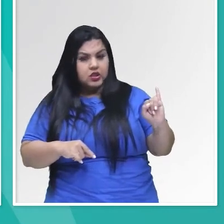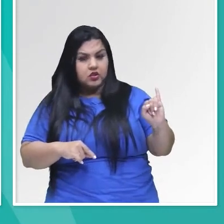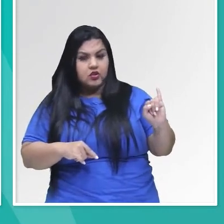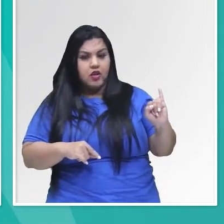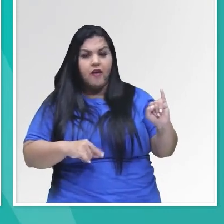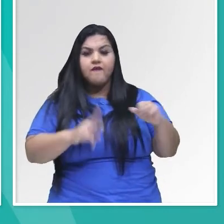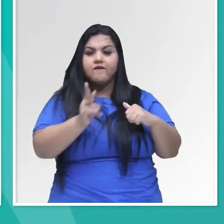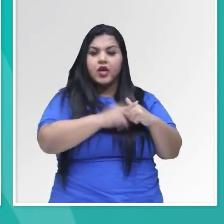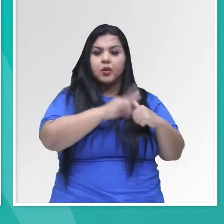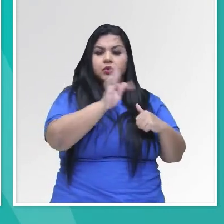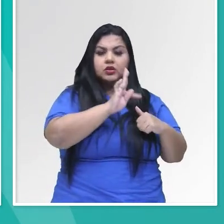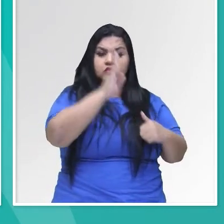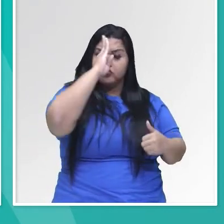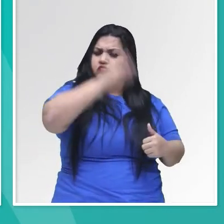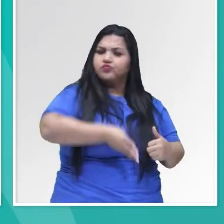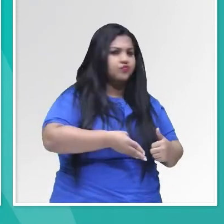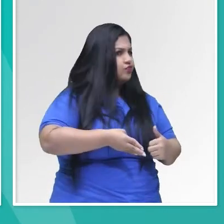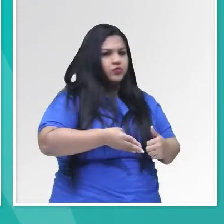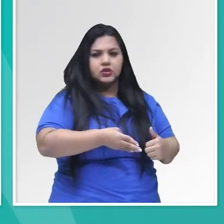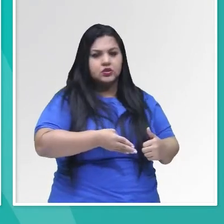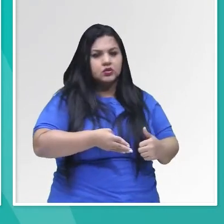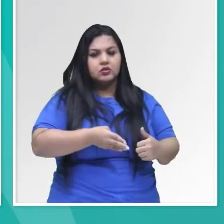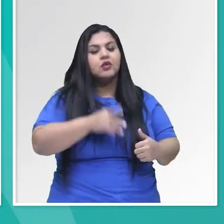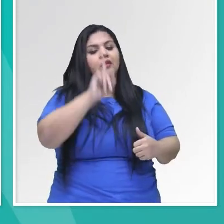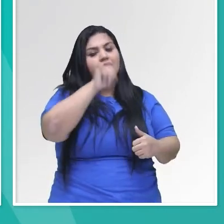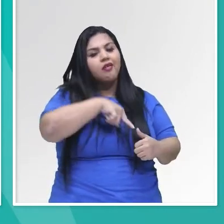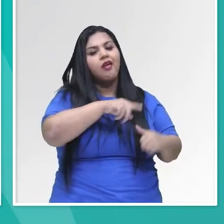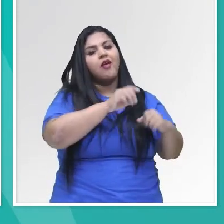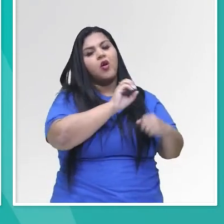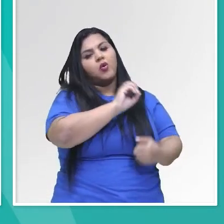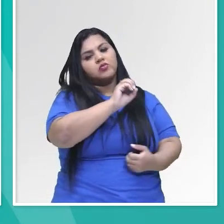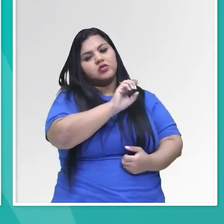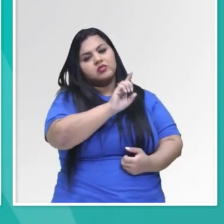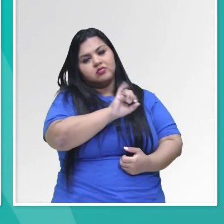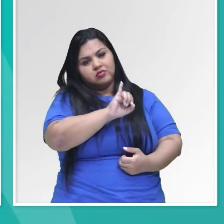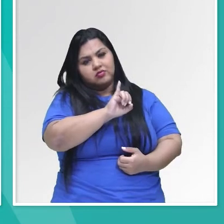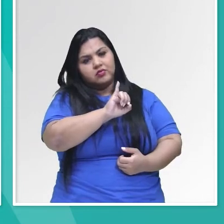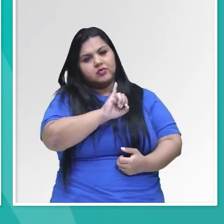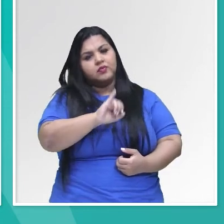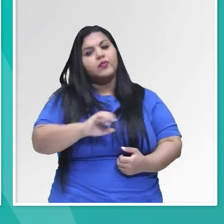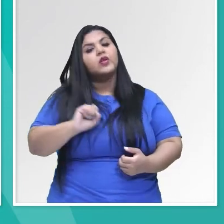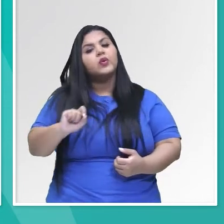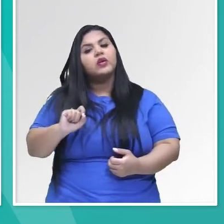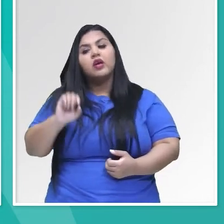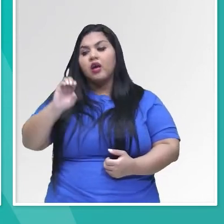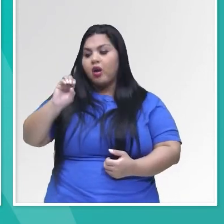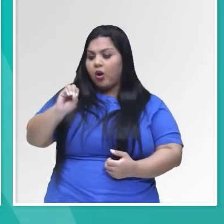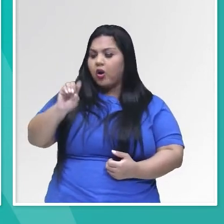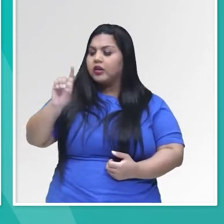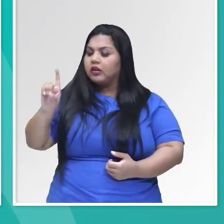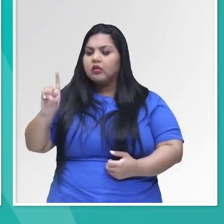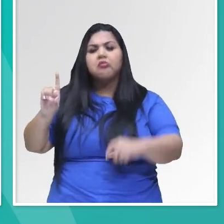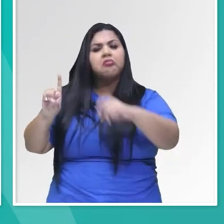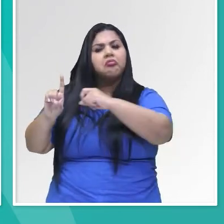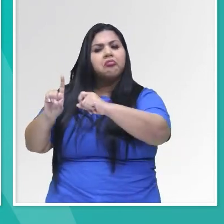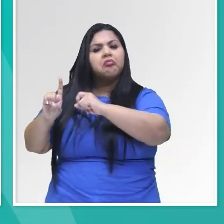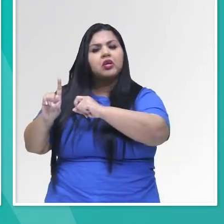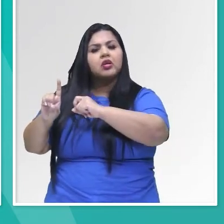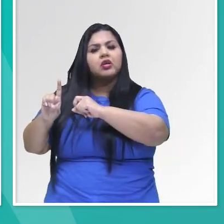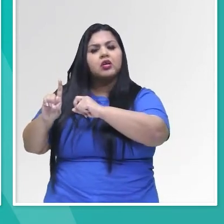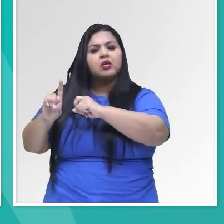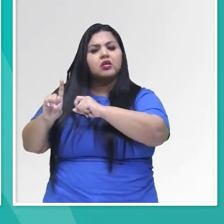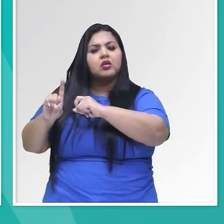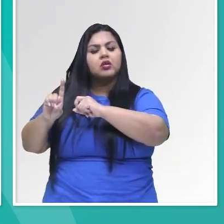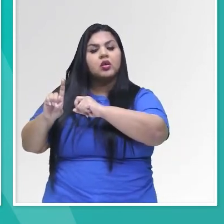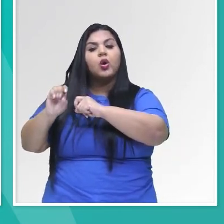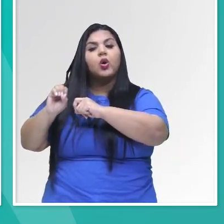indireto, ele pede o quê? Um objeto indireto. Pronto, você já sabe o que é OD e o que é OI. O que é OD? Me responde se você sabe. O